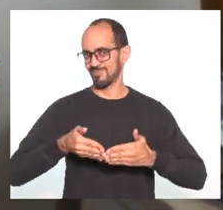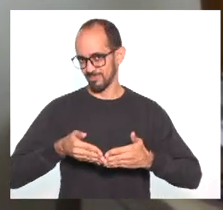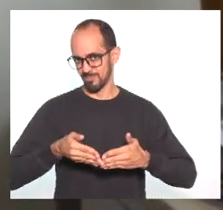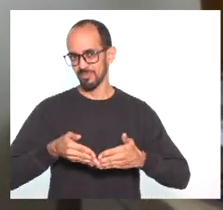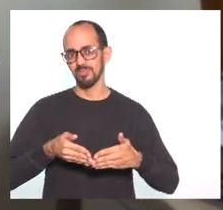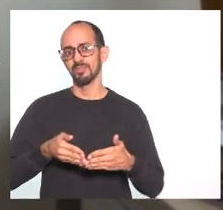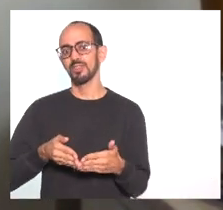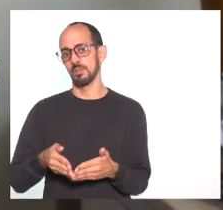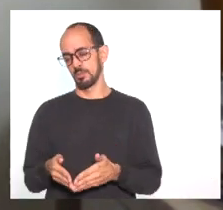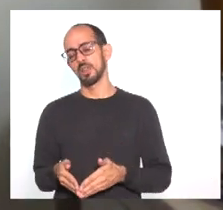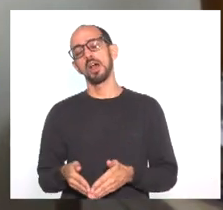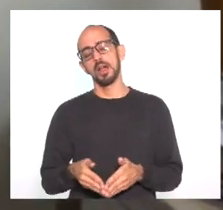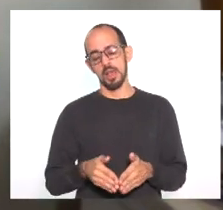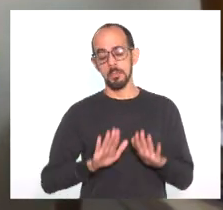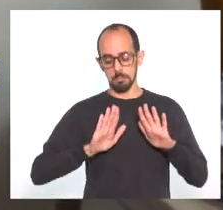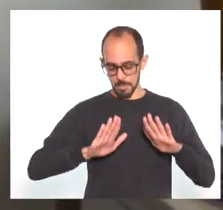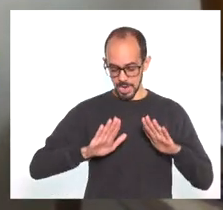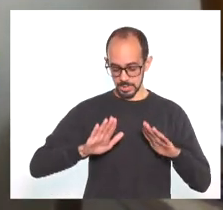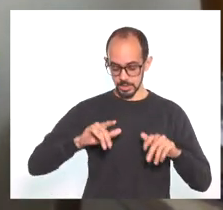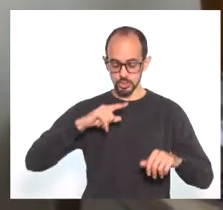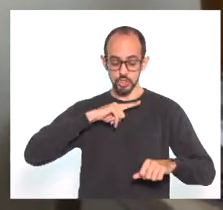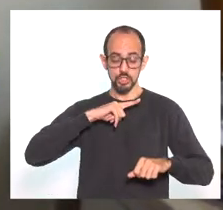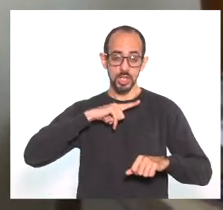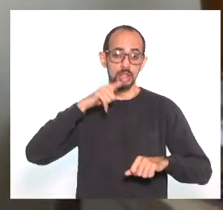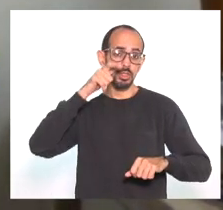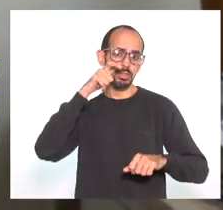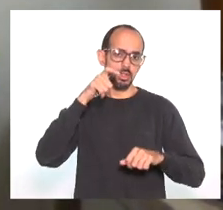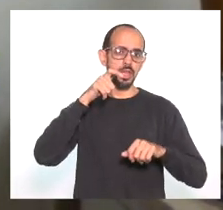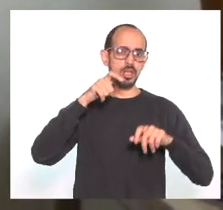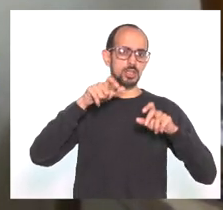nos interessa essa discussão, por favor.